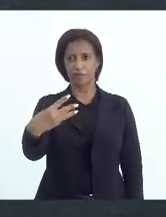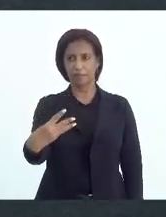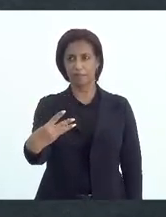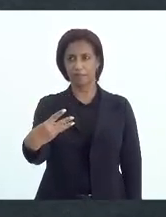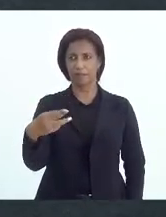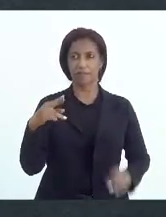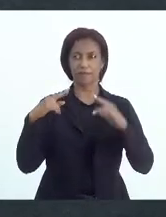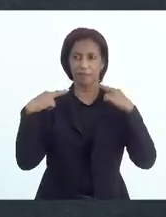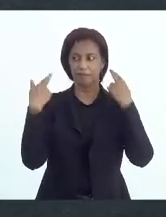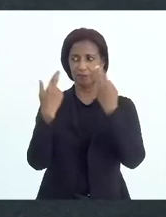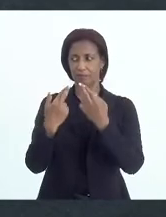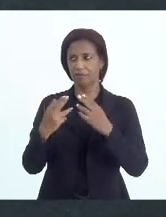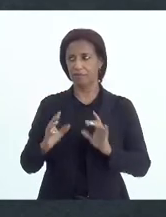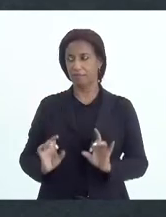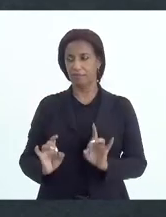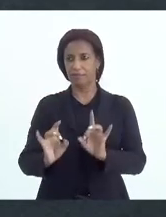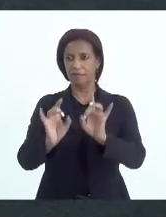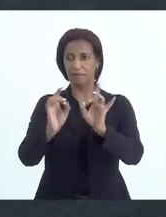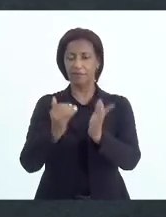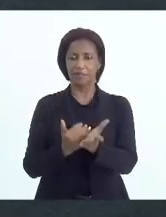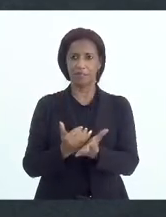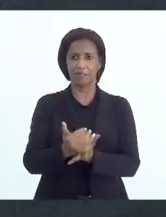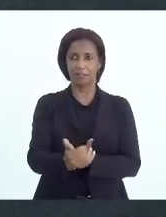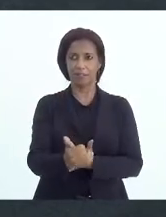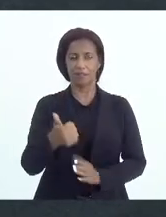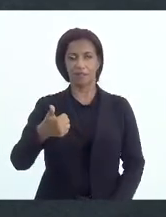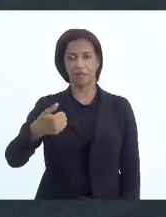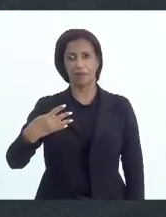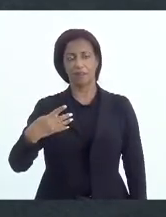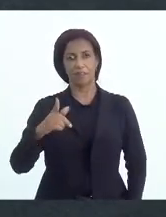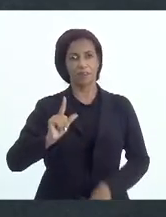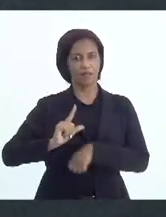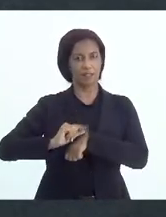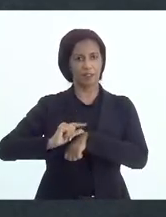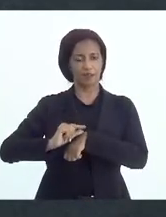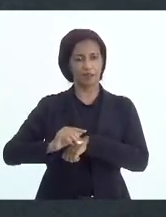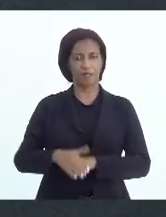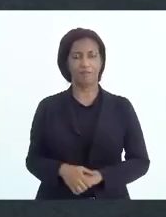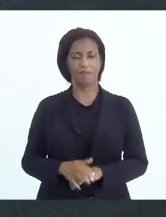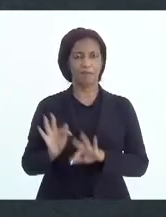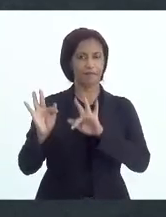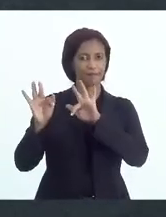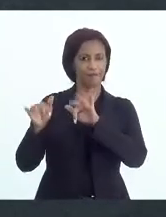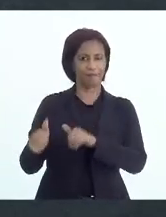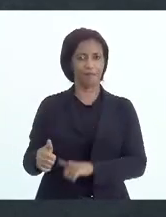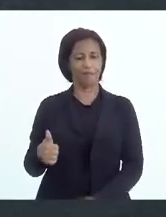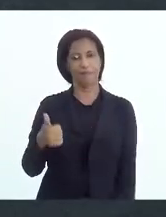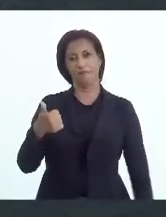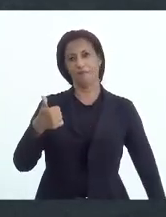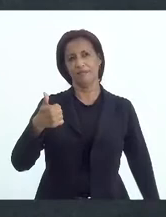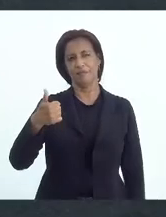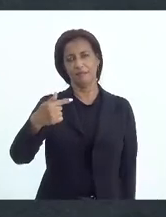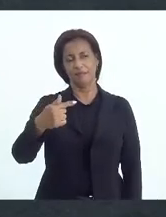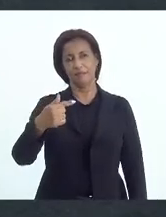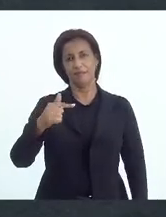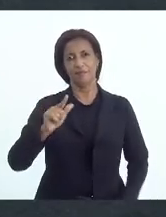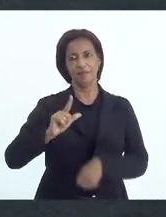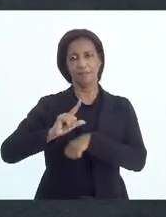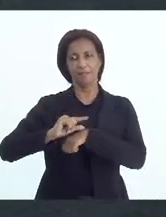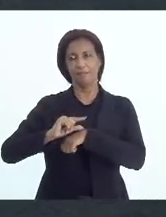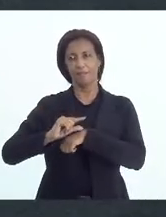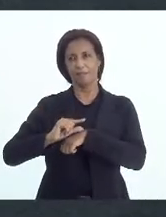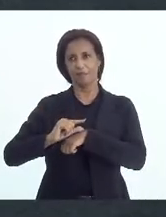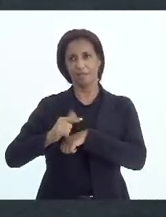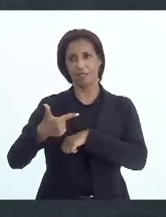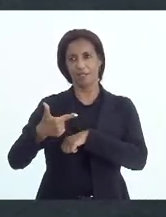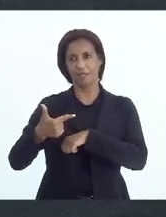83ª sessão ordinária, que, iniciada às 14 horas, encerrou-se às 17